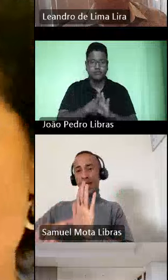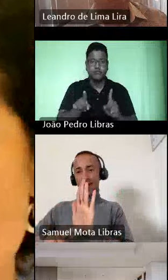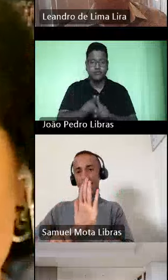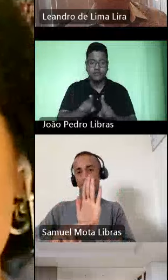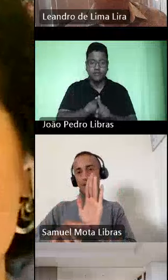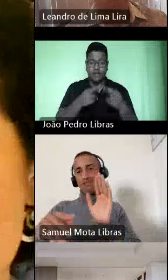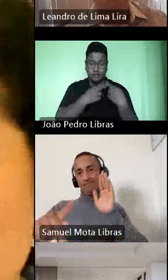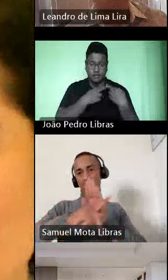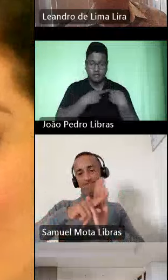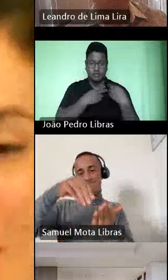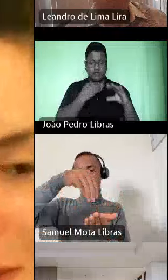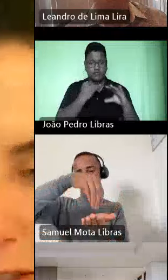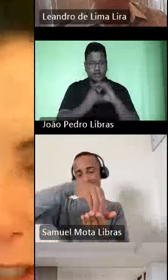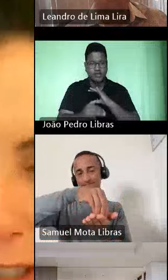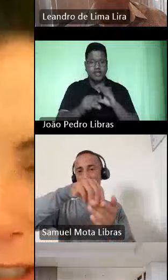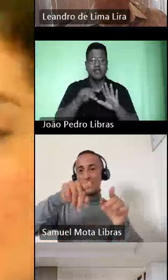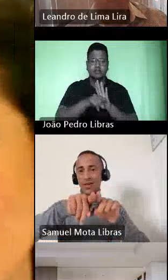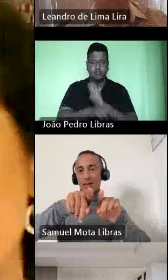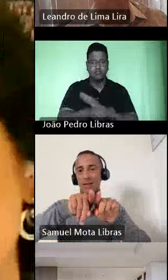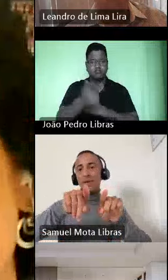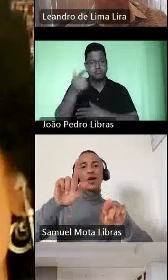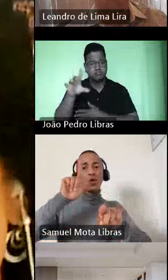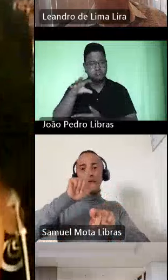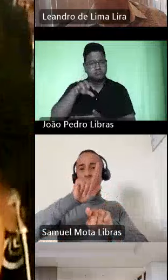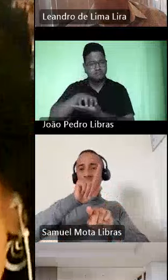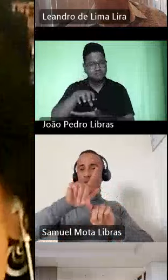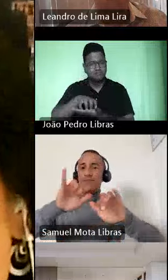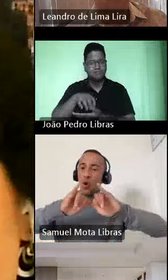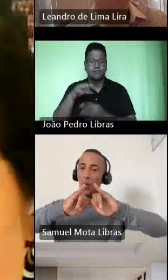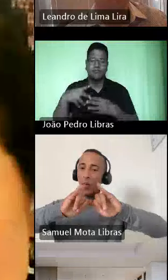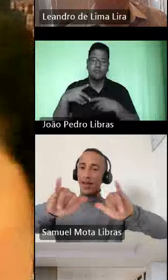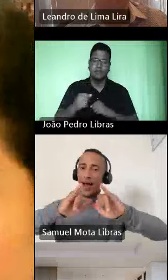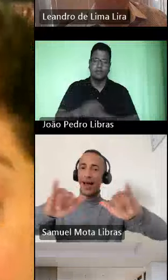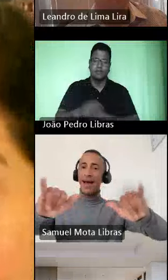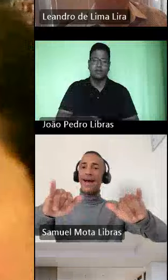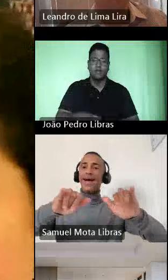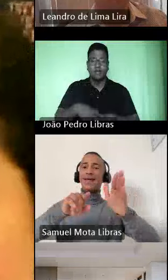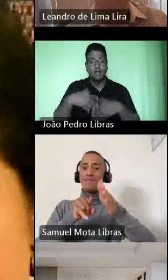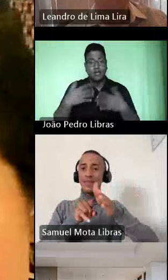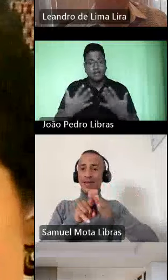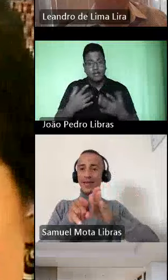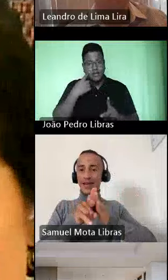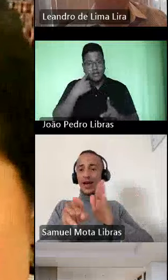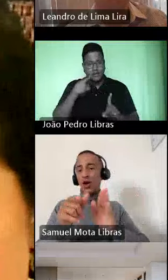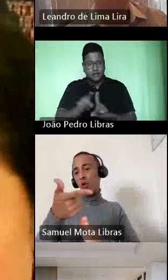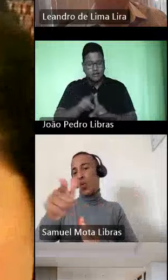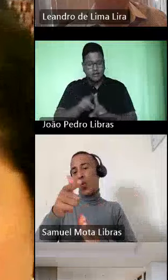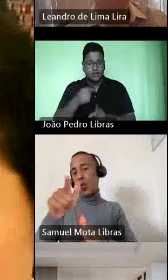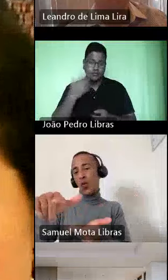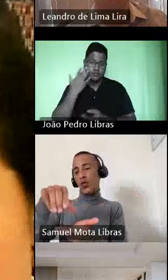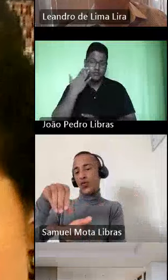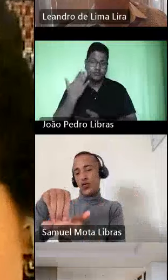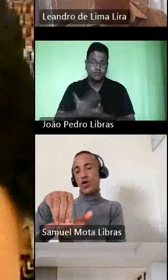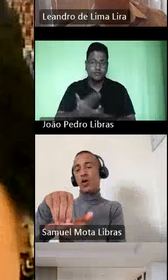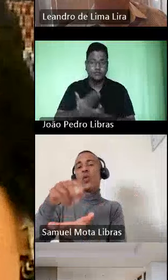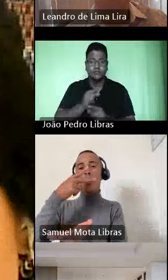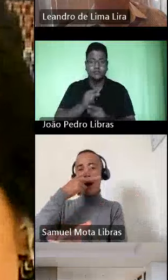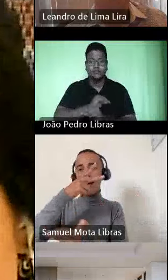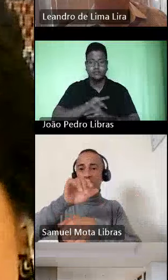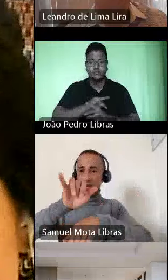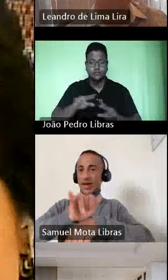de publicar de fazer de consultar os órgãos de né E e aí mas aí eu acho que os caminhos são esses mesmo e E aí